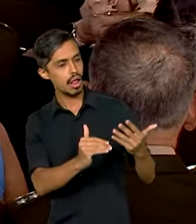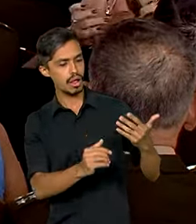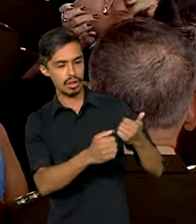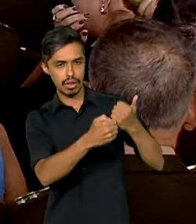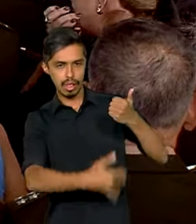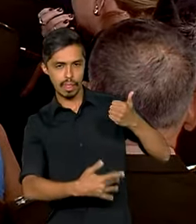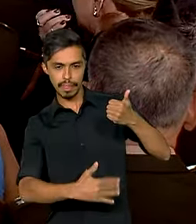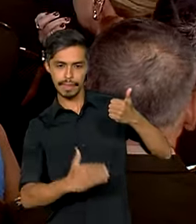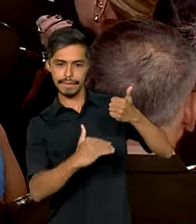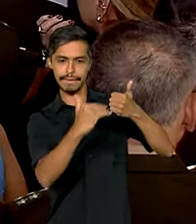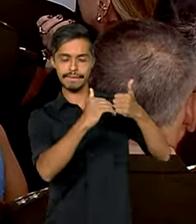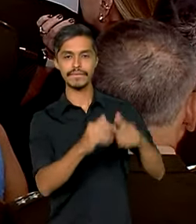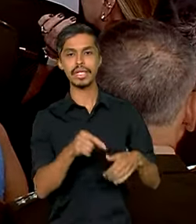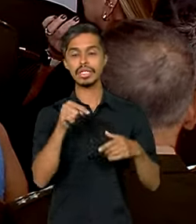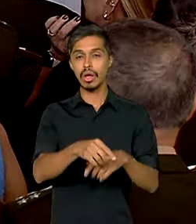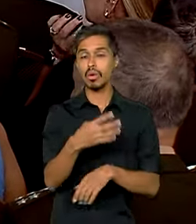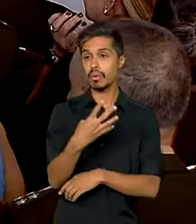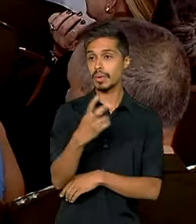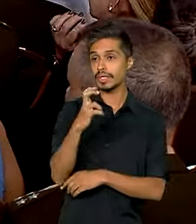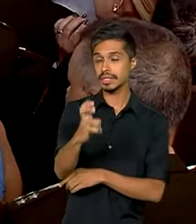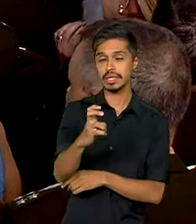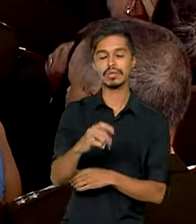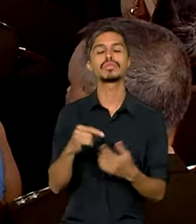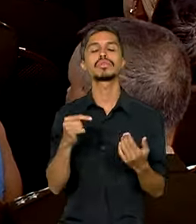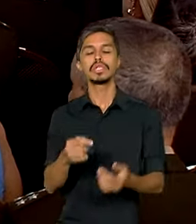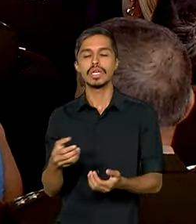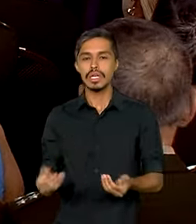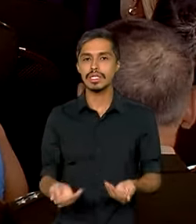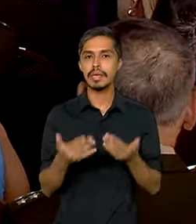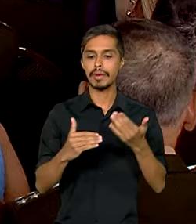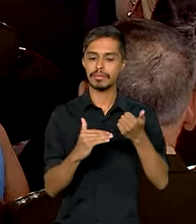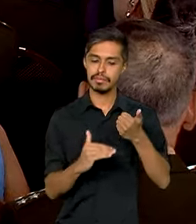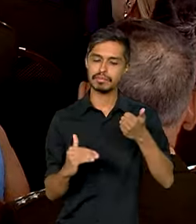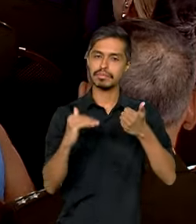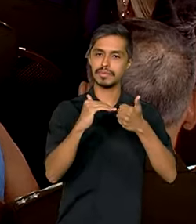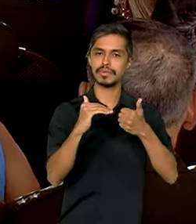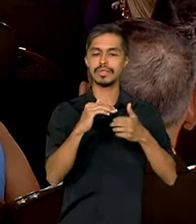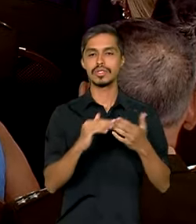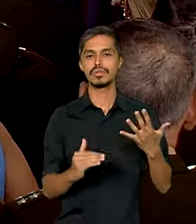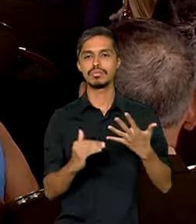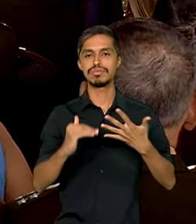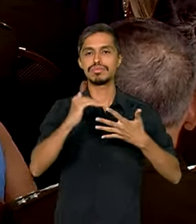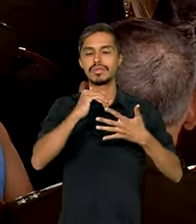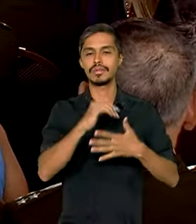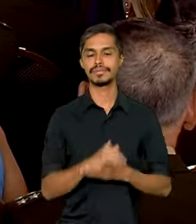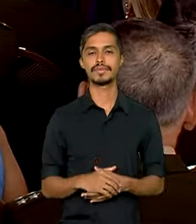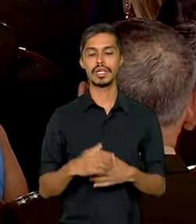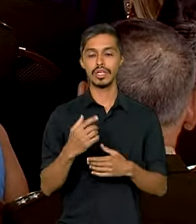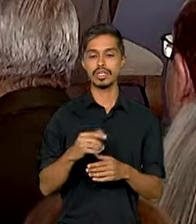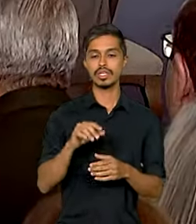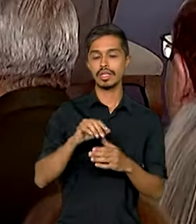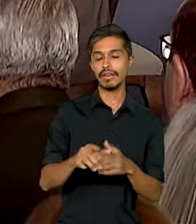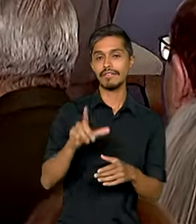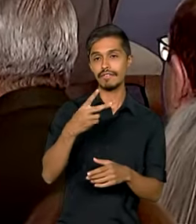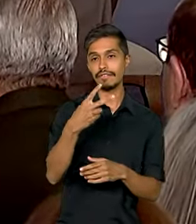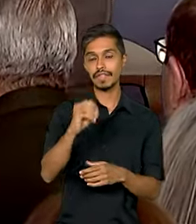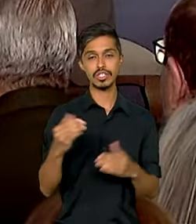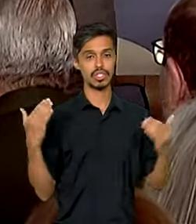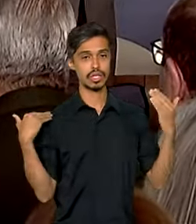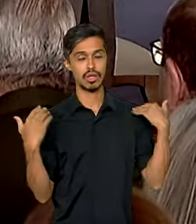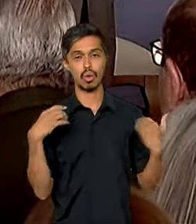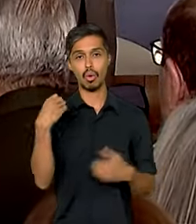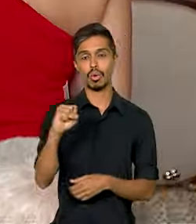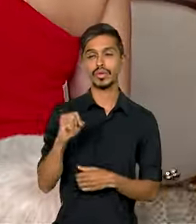dos 45 que receberam a promoção em julho e novembro. São 20 da Marinha, 8